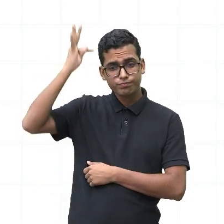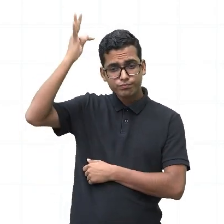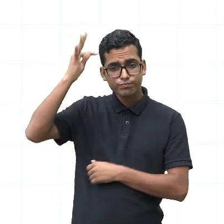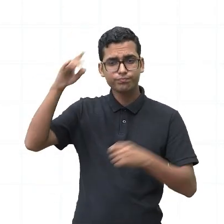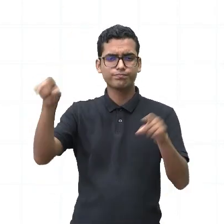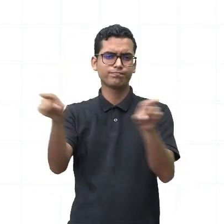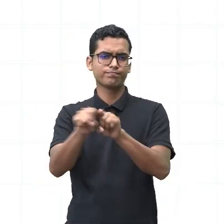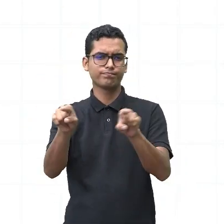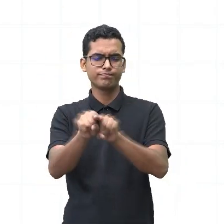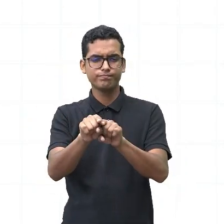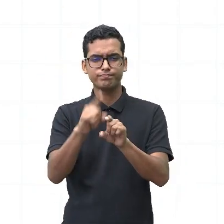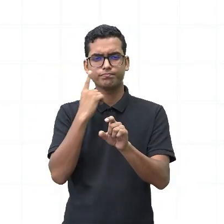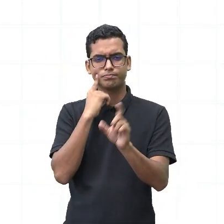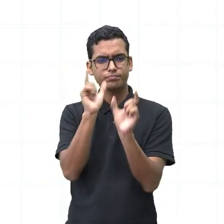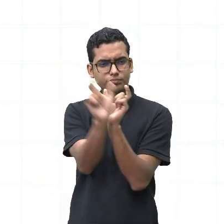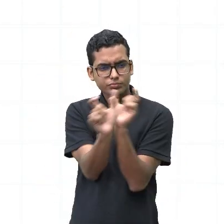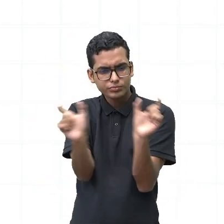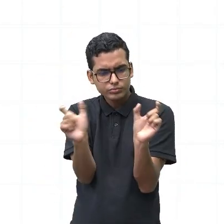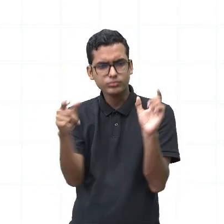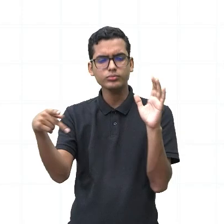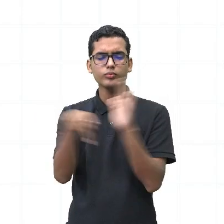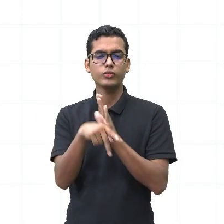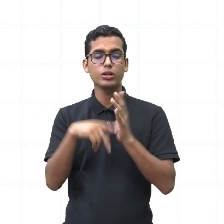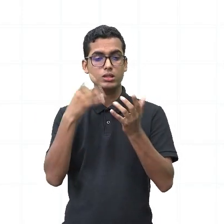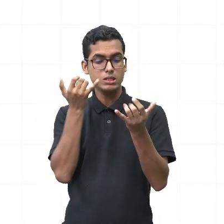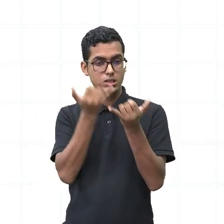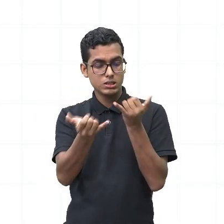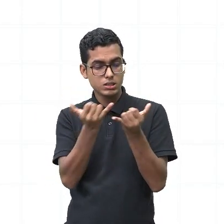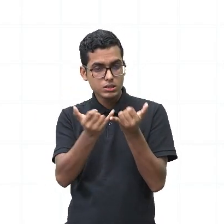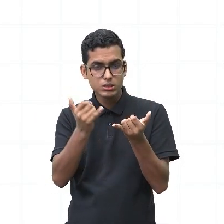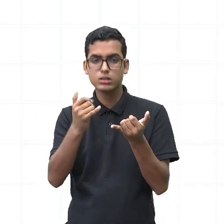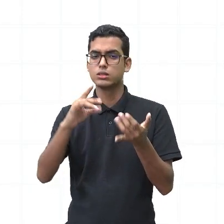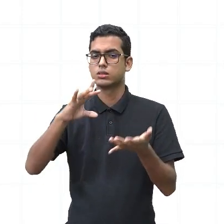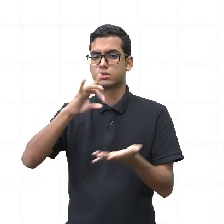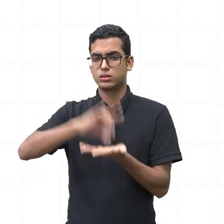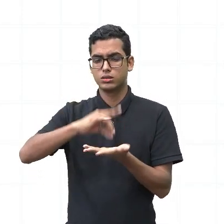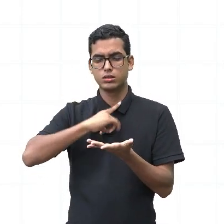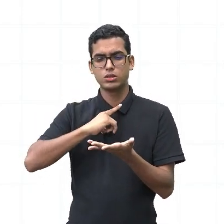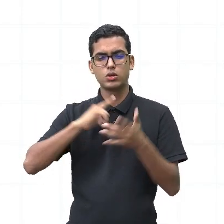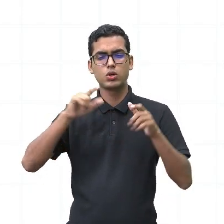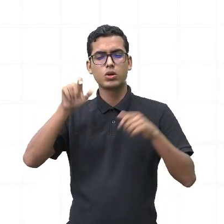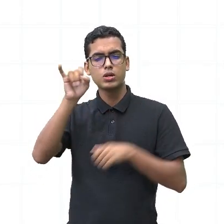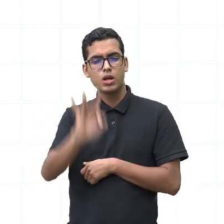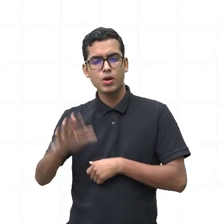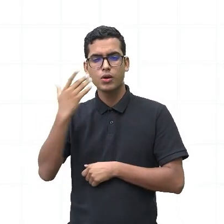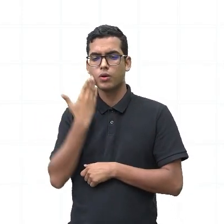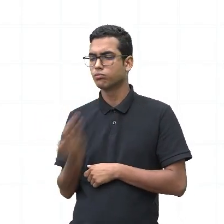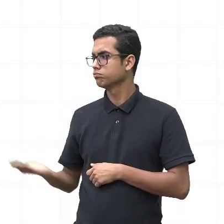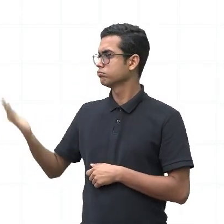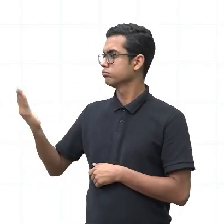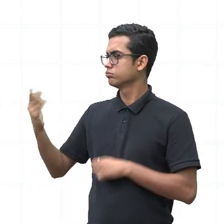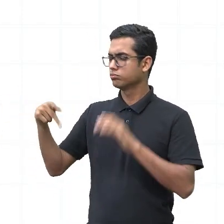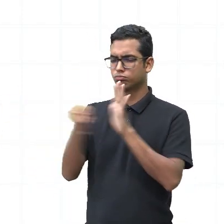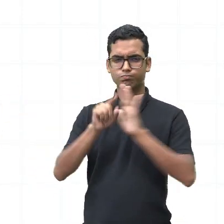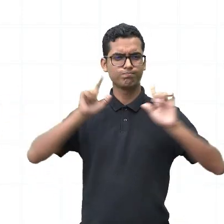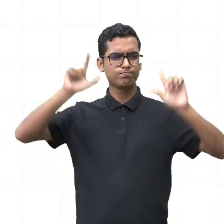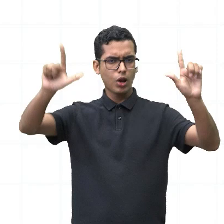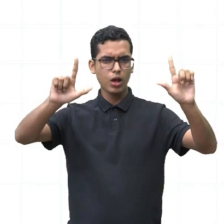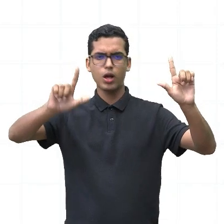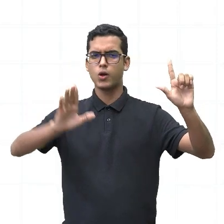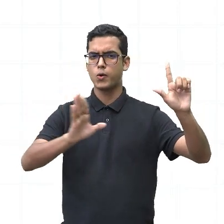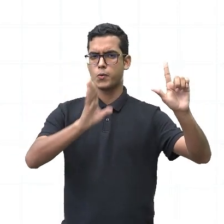theories, palavra cognata. Temos a imagem ali de um deserto, uma placa. Então, a zona do